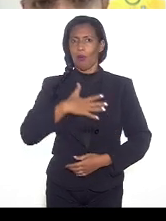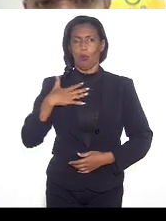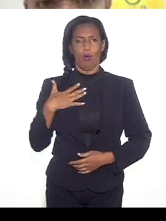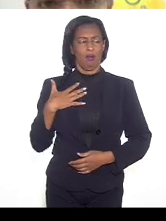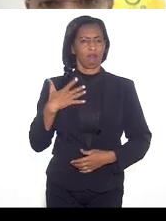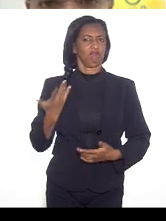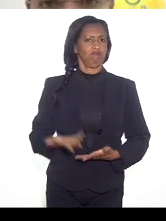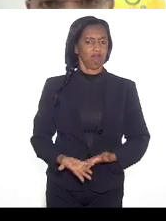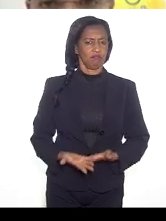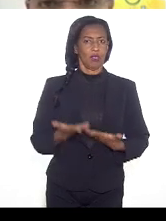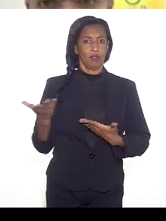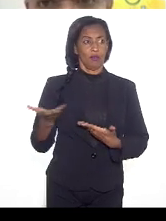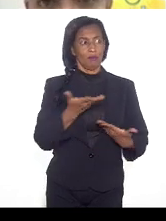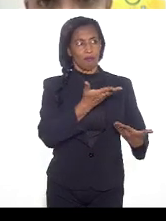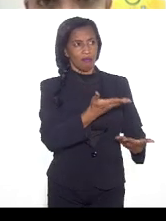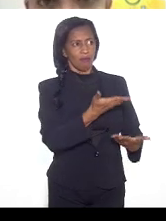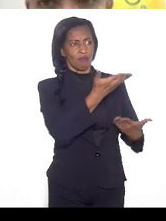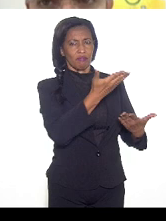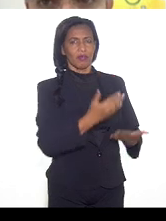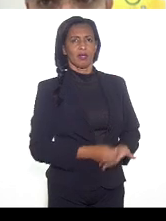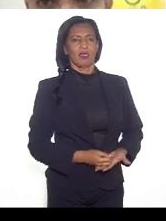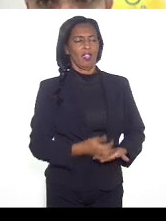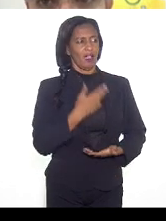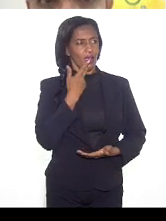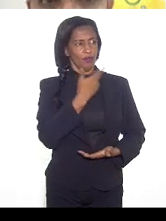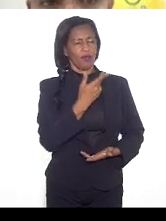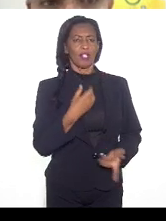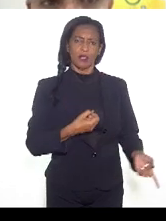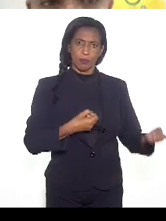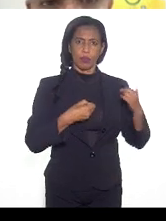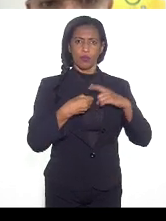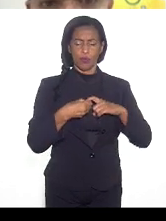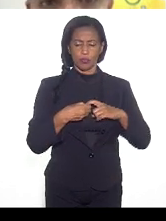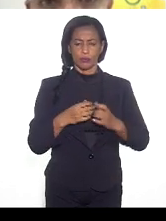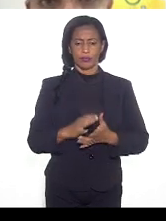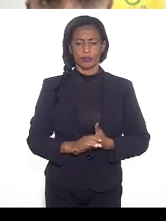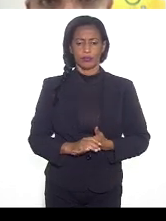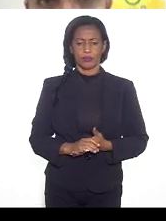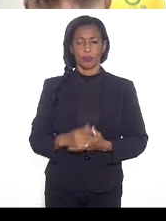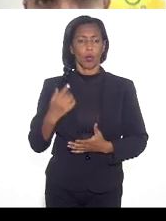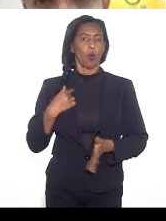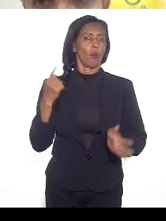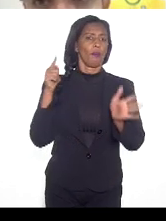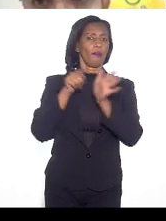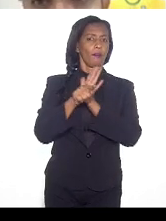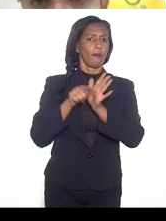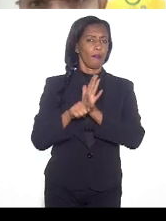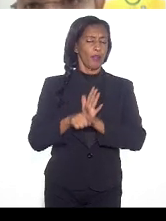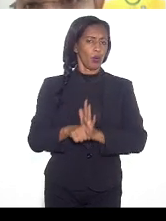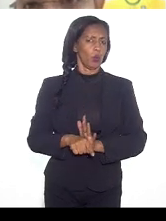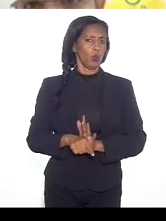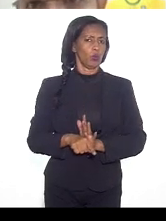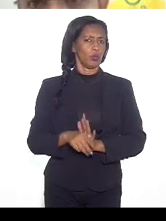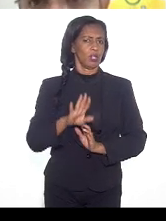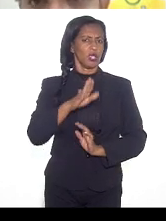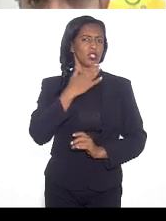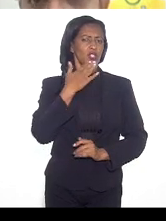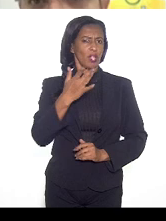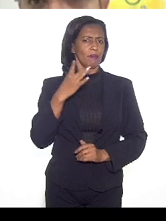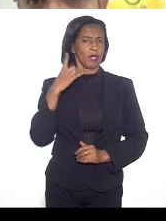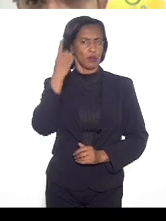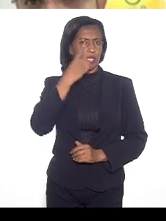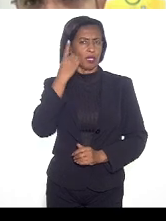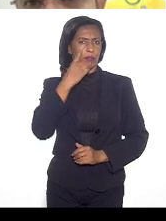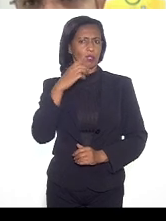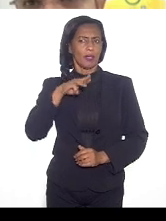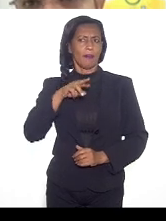passar a palavra para o deputado Eliomar para a saudação inicial, depois retomar com algumas perguntas para o Coronel Polito. Já peço que a deputada Marta Rocha